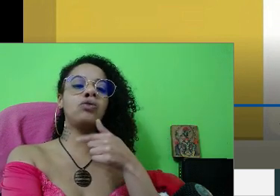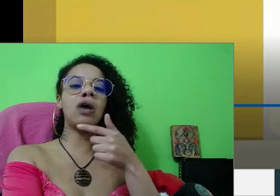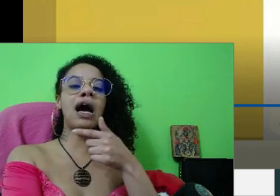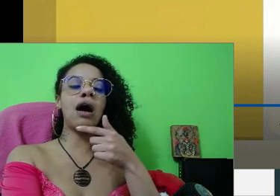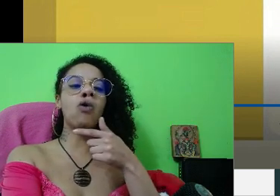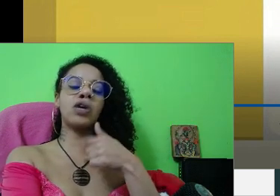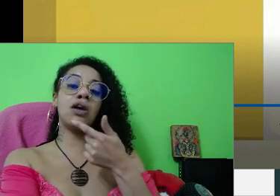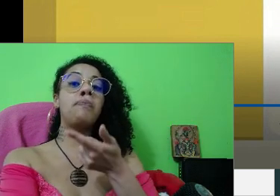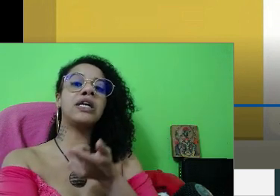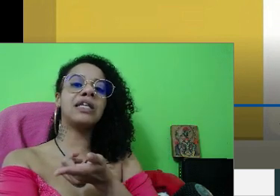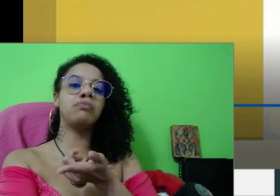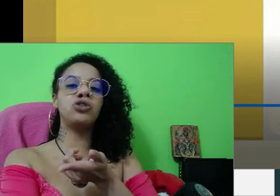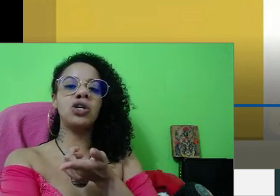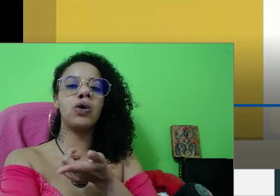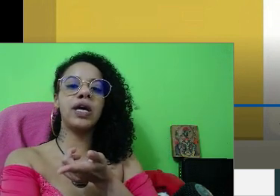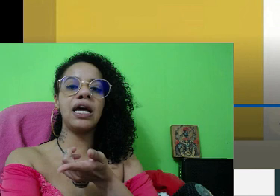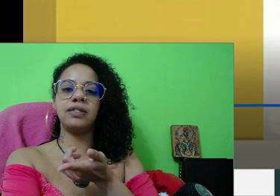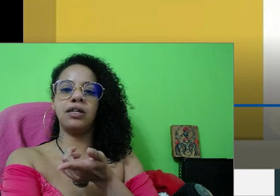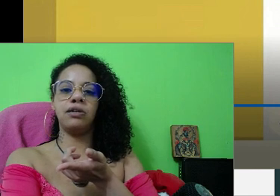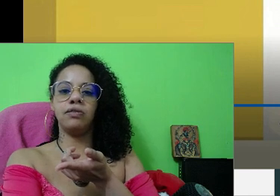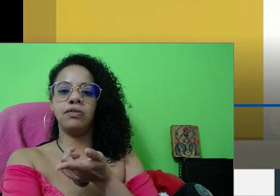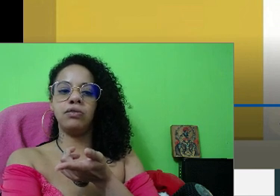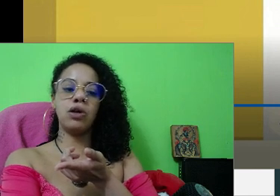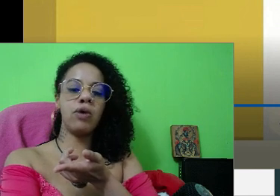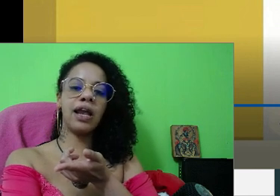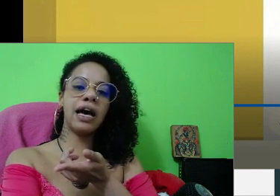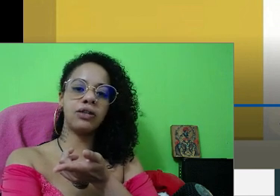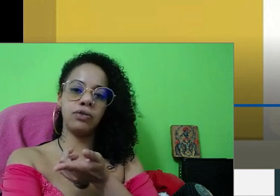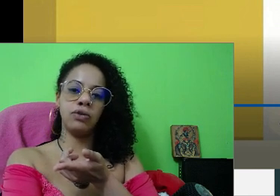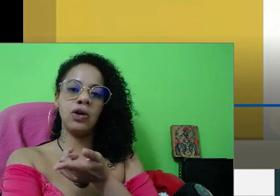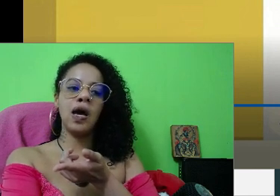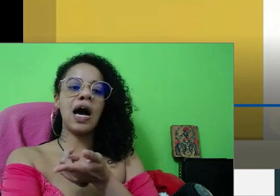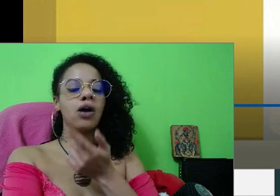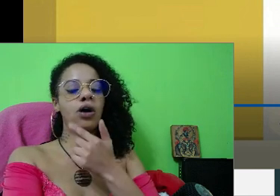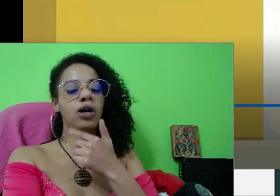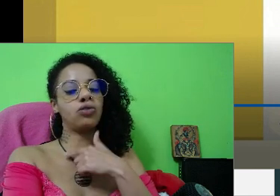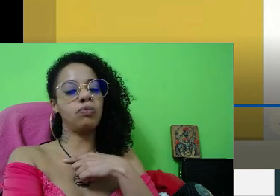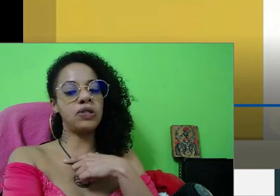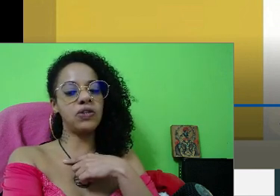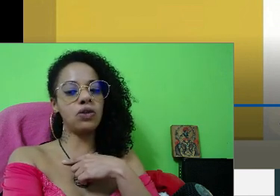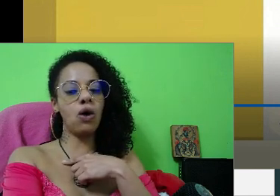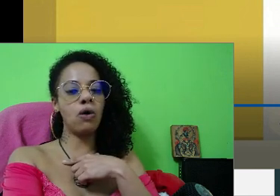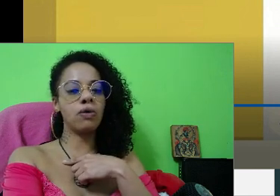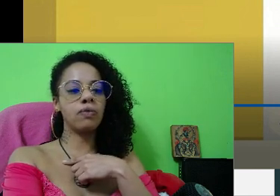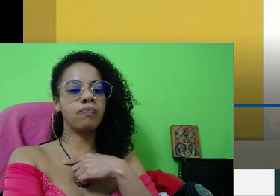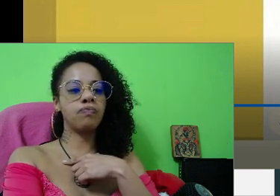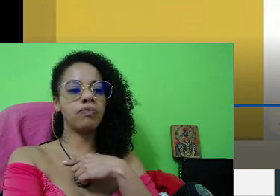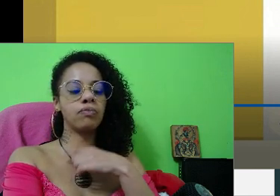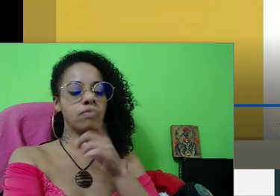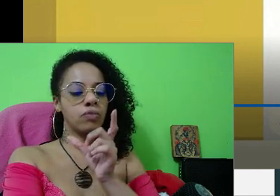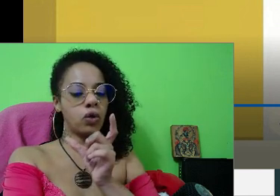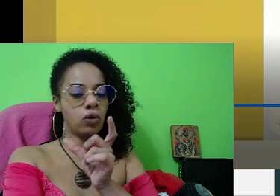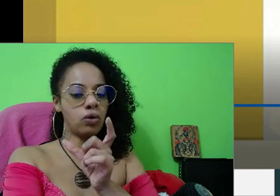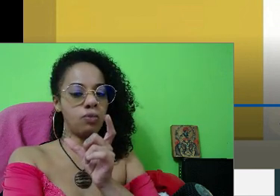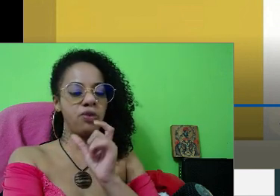relato o que eu percebo de incoerência não relato agora tu me citou colocou